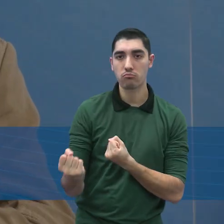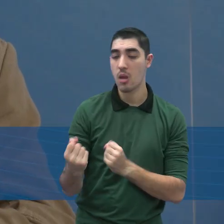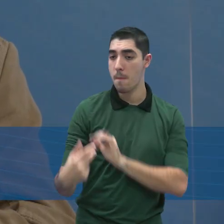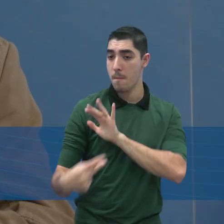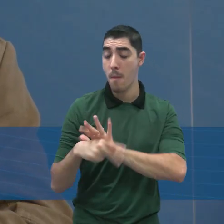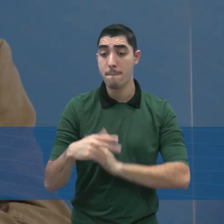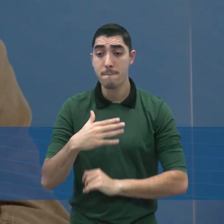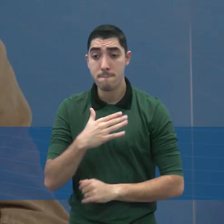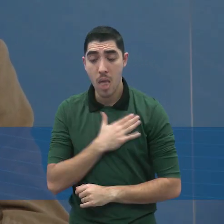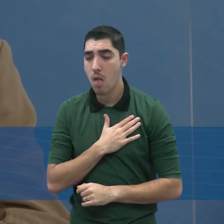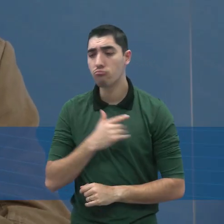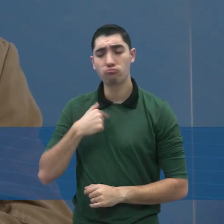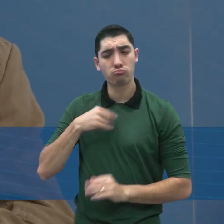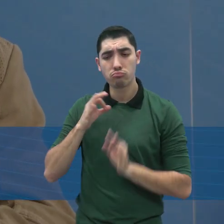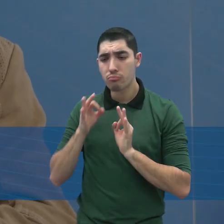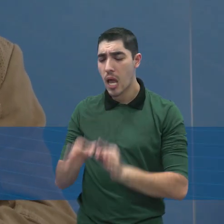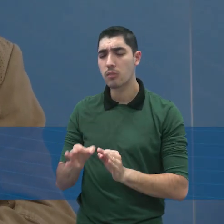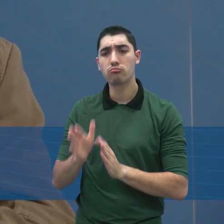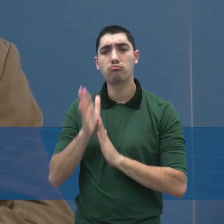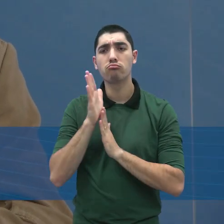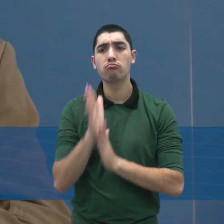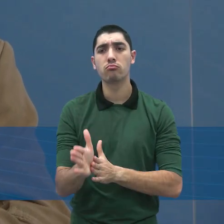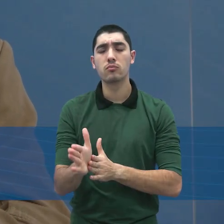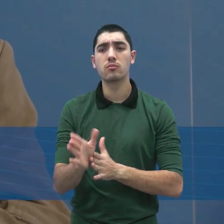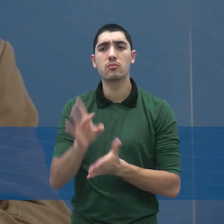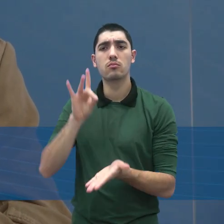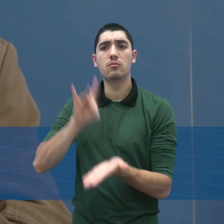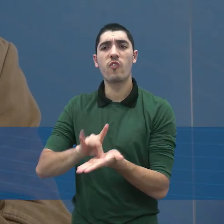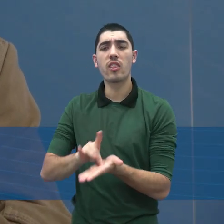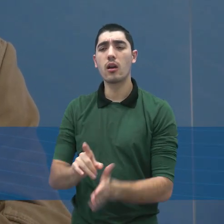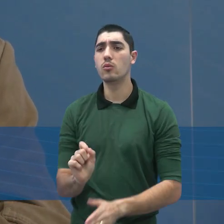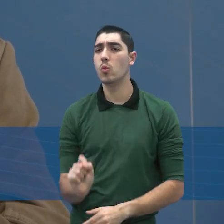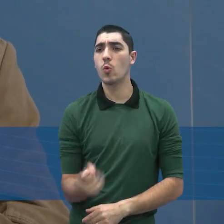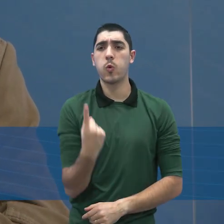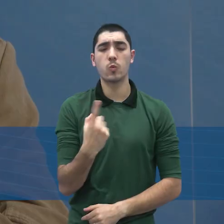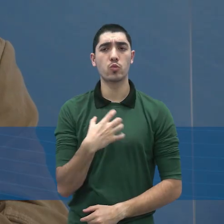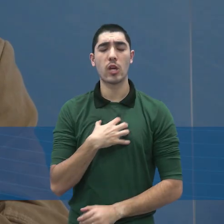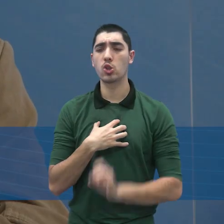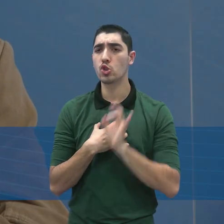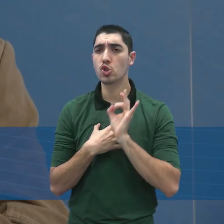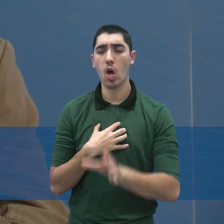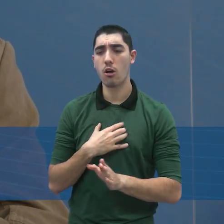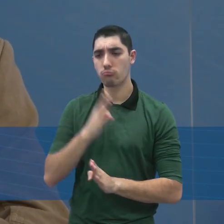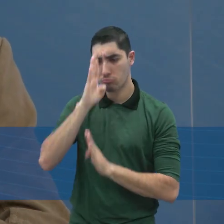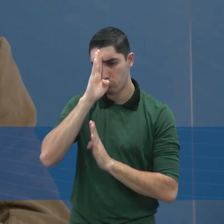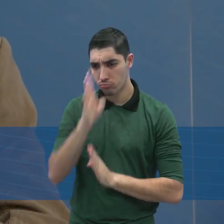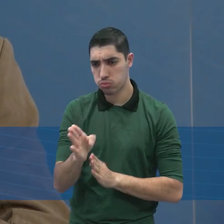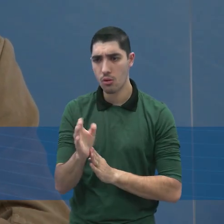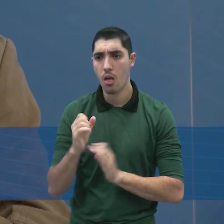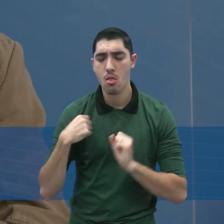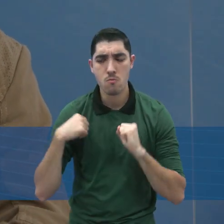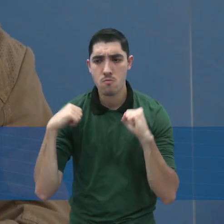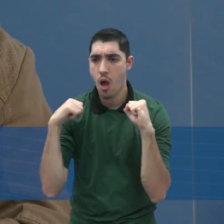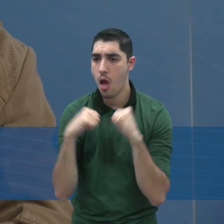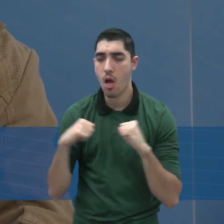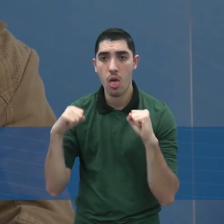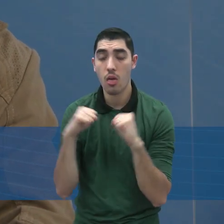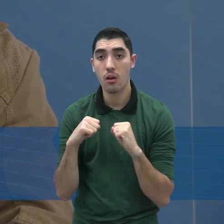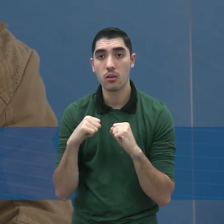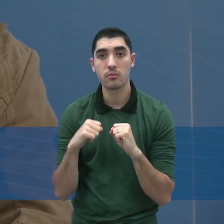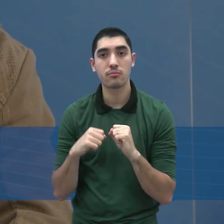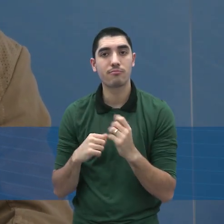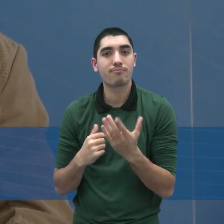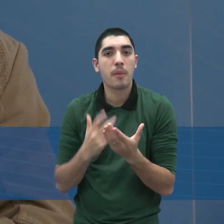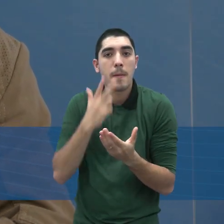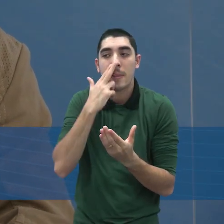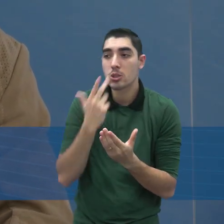o que ela viu, entende como verdade, é o único modo de ser e de existir. E isso não permite acessar outras